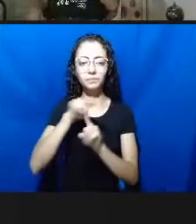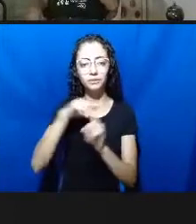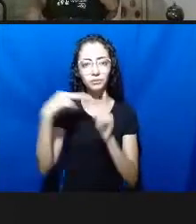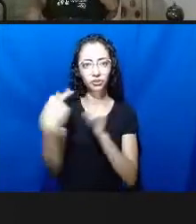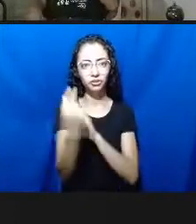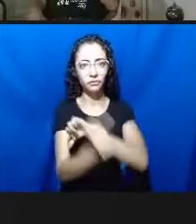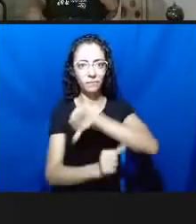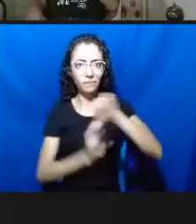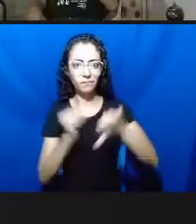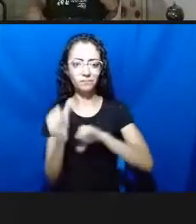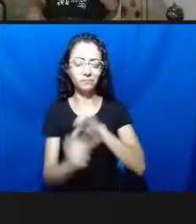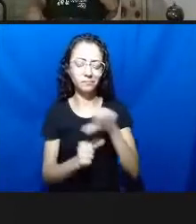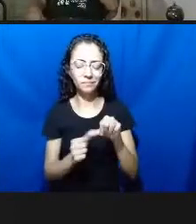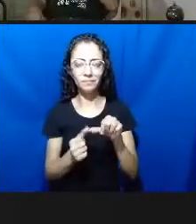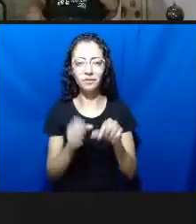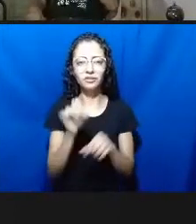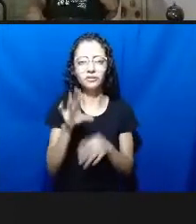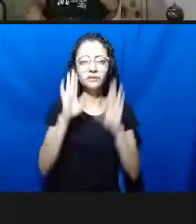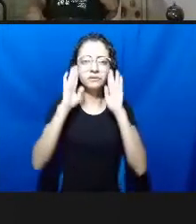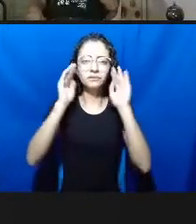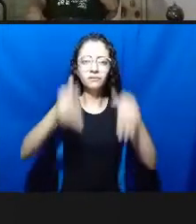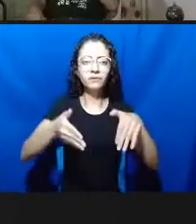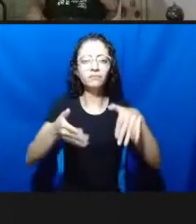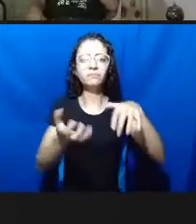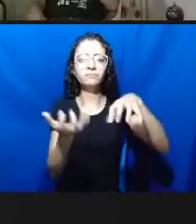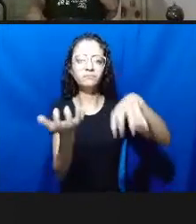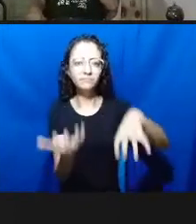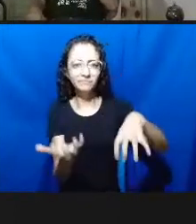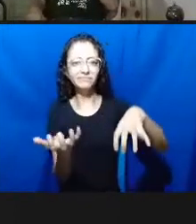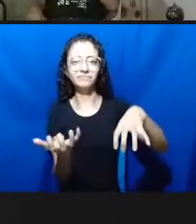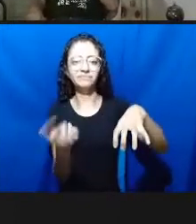Congresso. Nesse momento é o olhar do Congresso para a cidade. Sim.